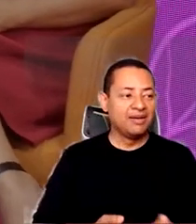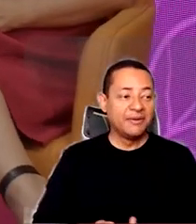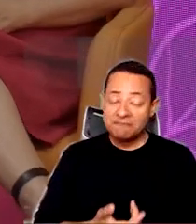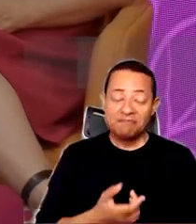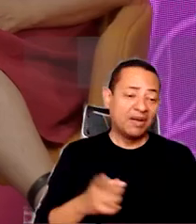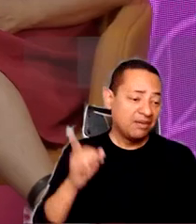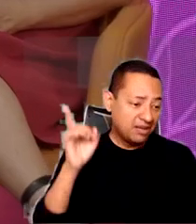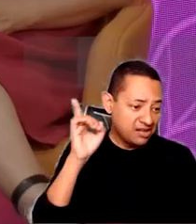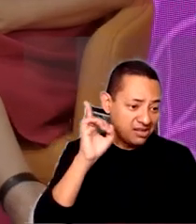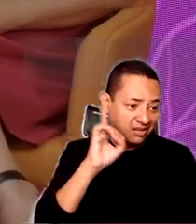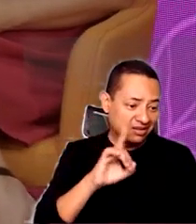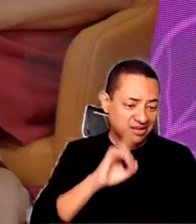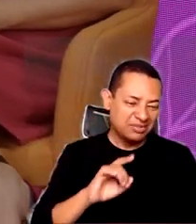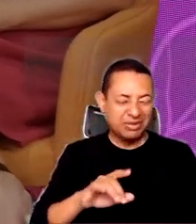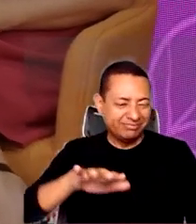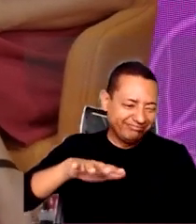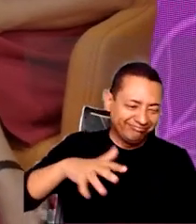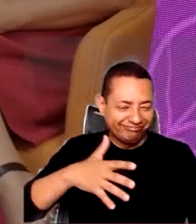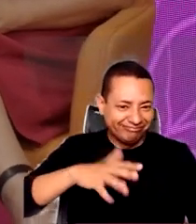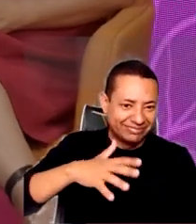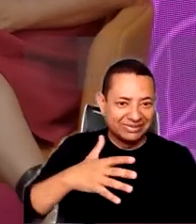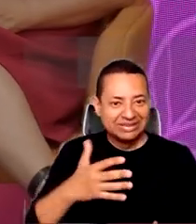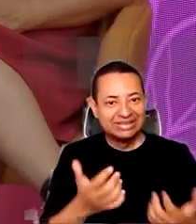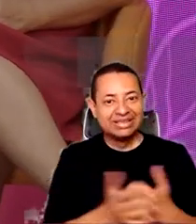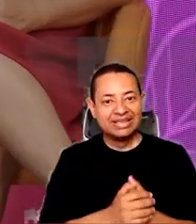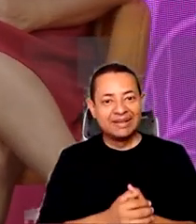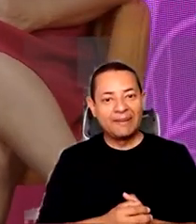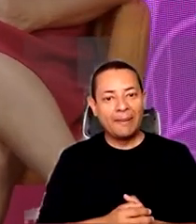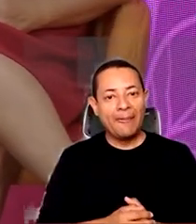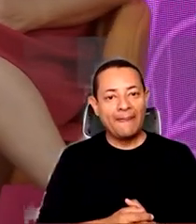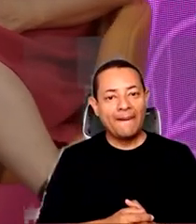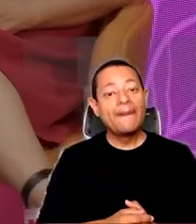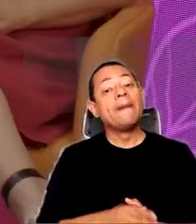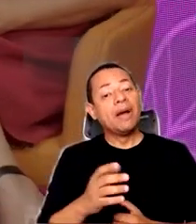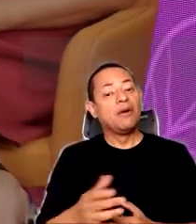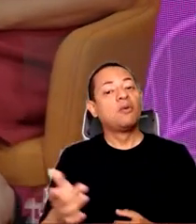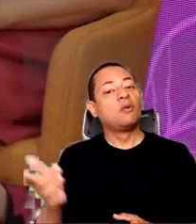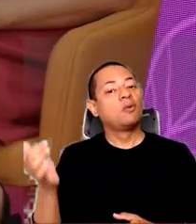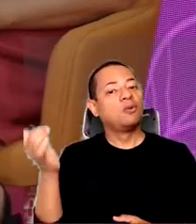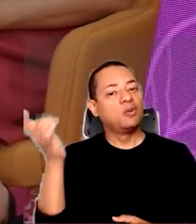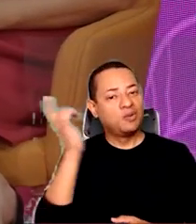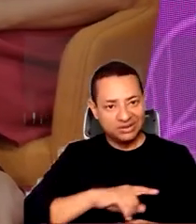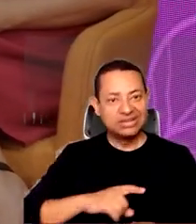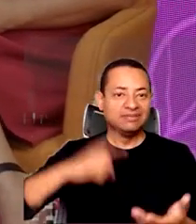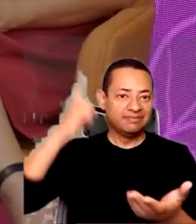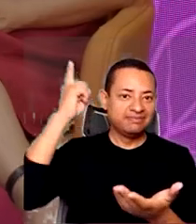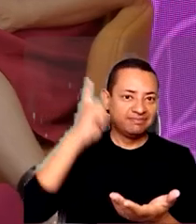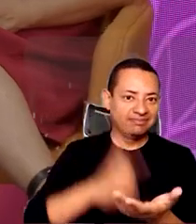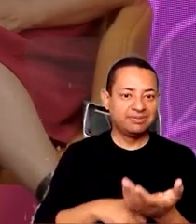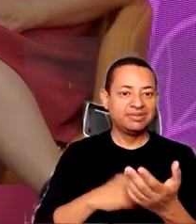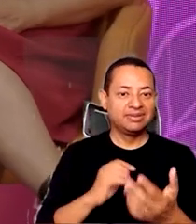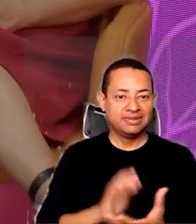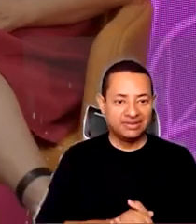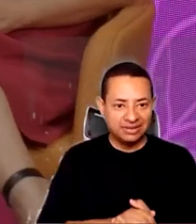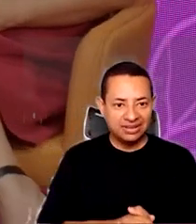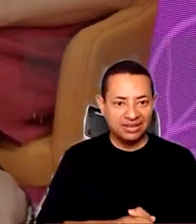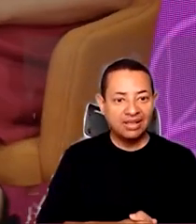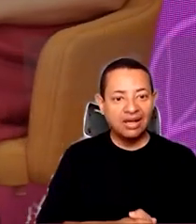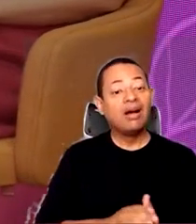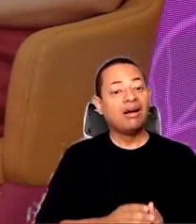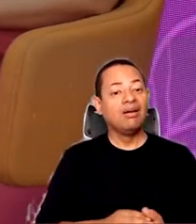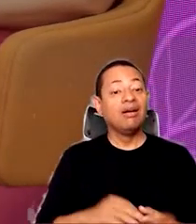que Meu inglês não é um inglês para uma negociação Mas fecha Mas fecha fechou com